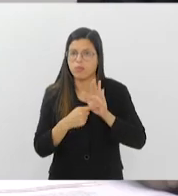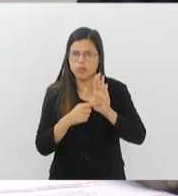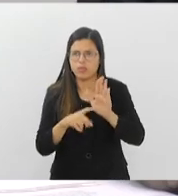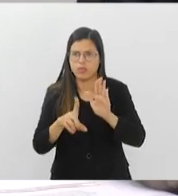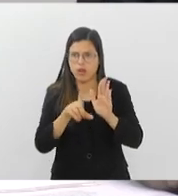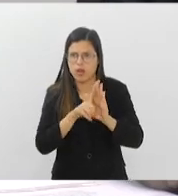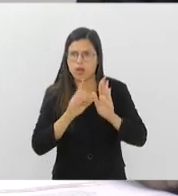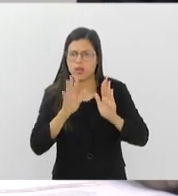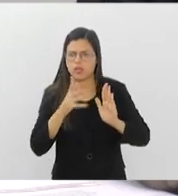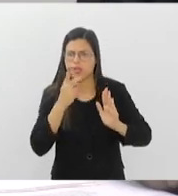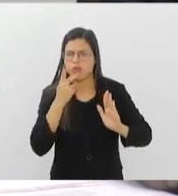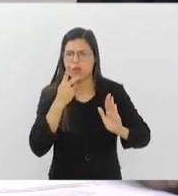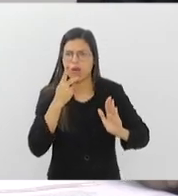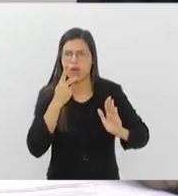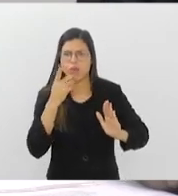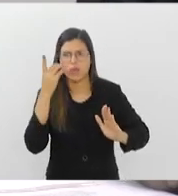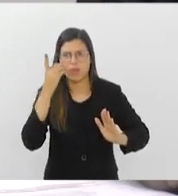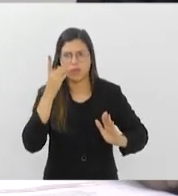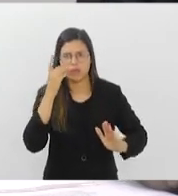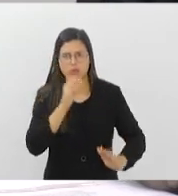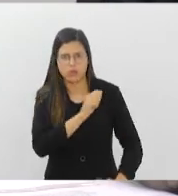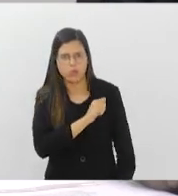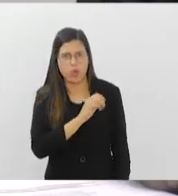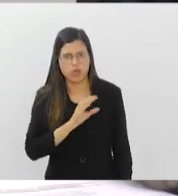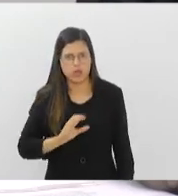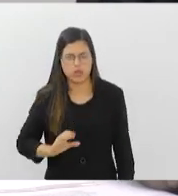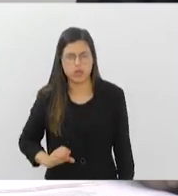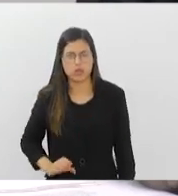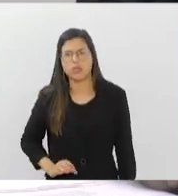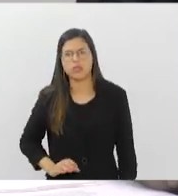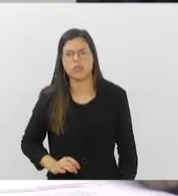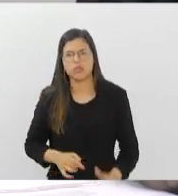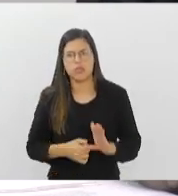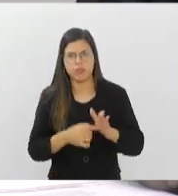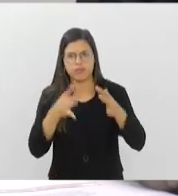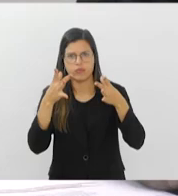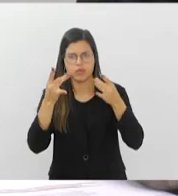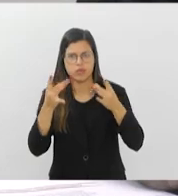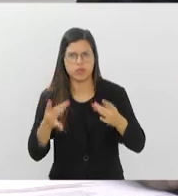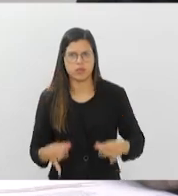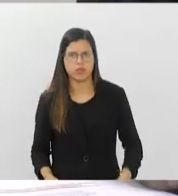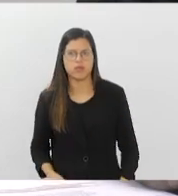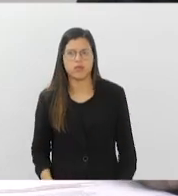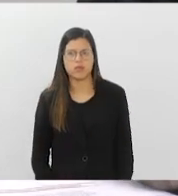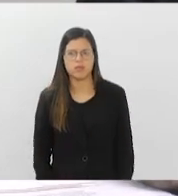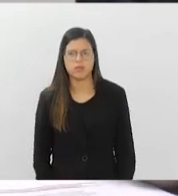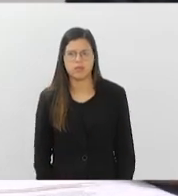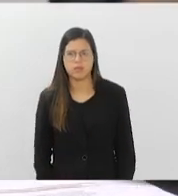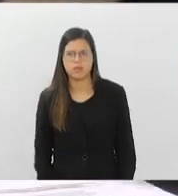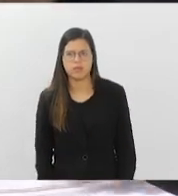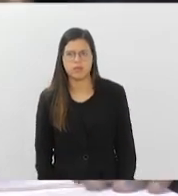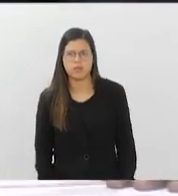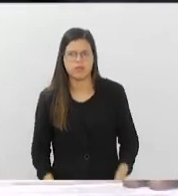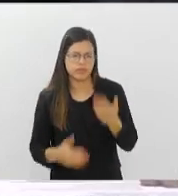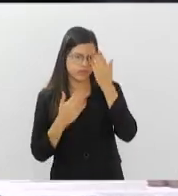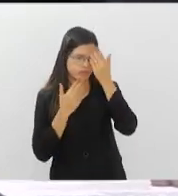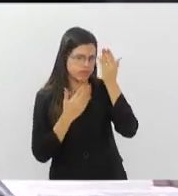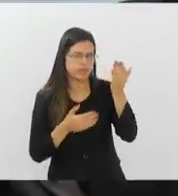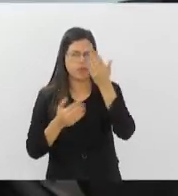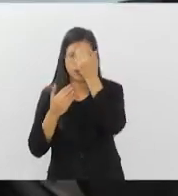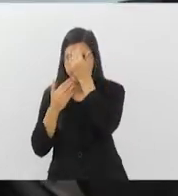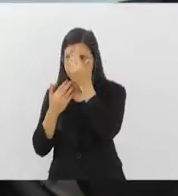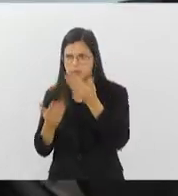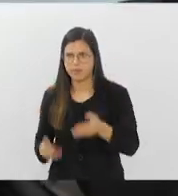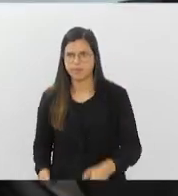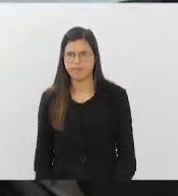Andrezinho ele especifica com muito mais detalhe. Tá, já está sendo considerado, tá bom. Deputado, obrigado. Obrigado você, deputado. Presidente,